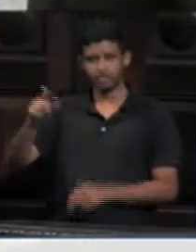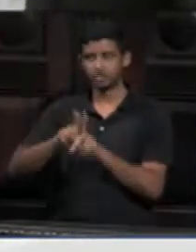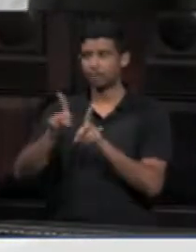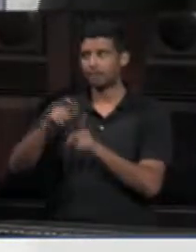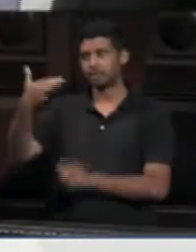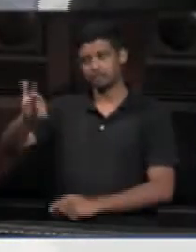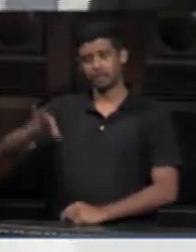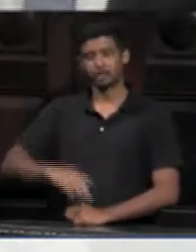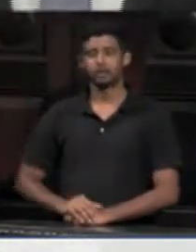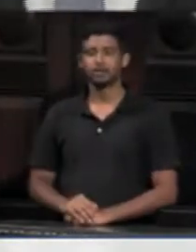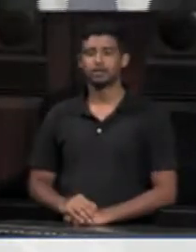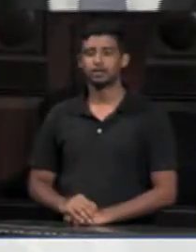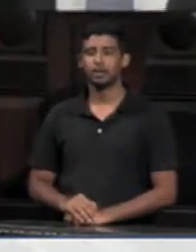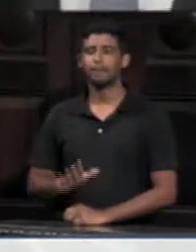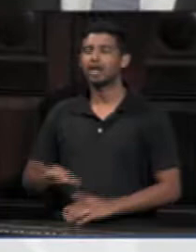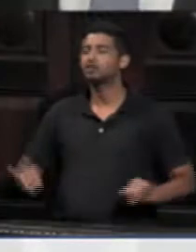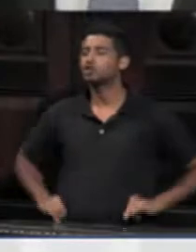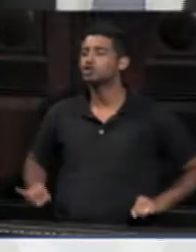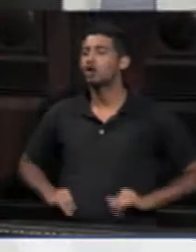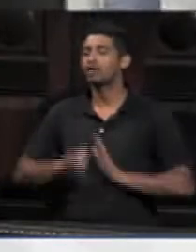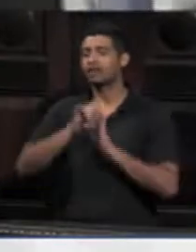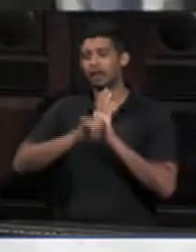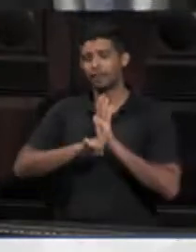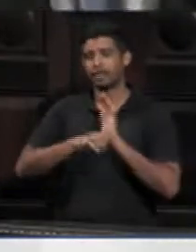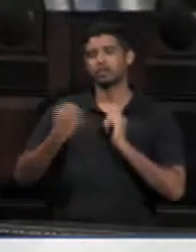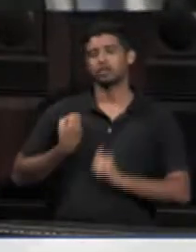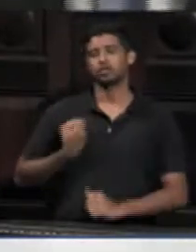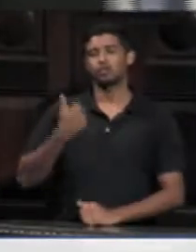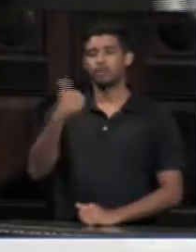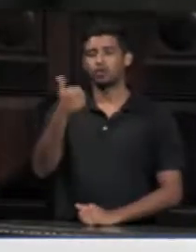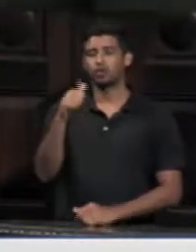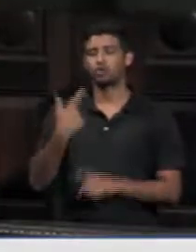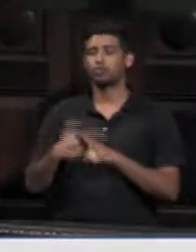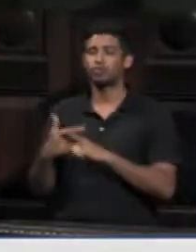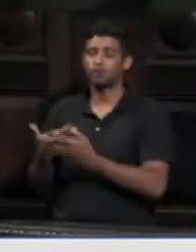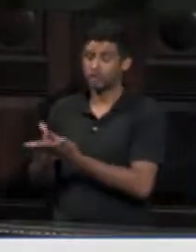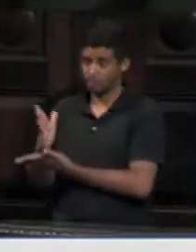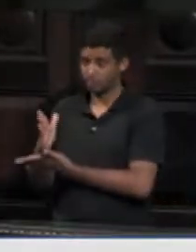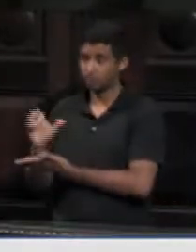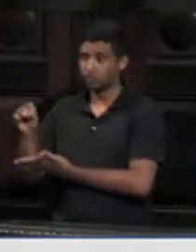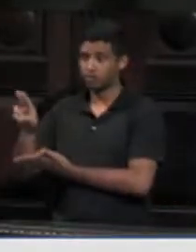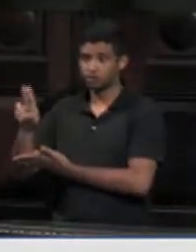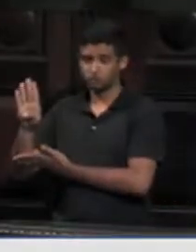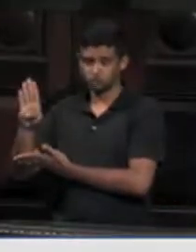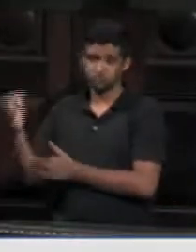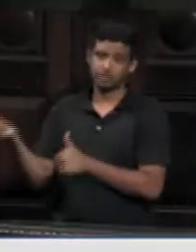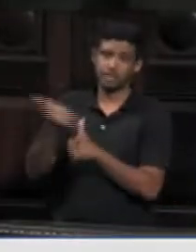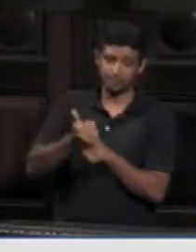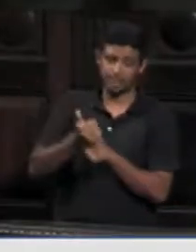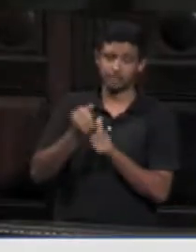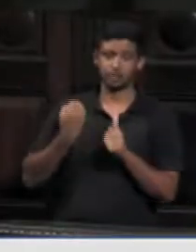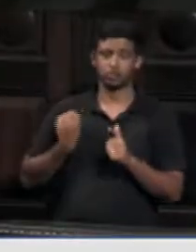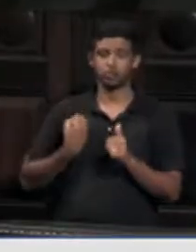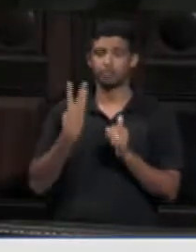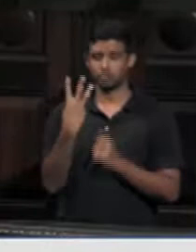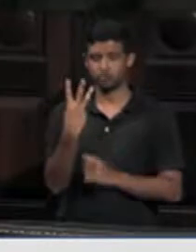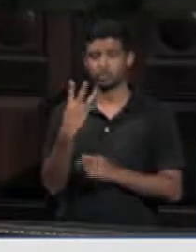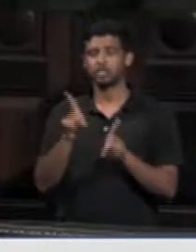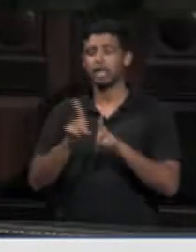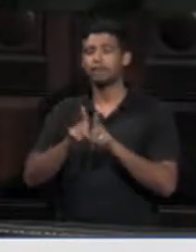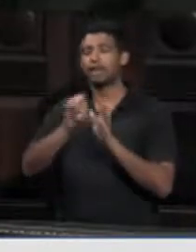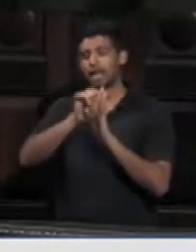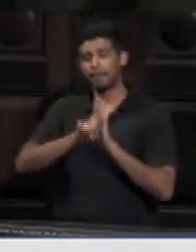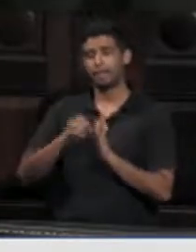10, prejudicada a emenda número 11 pela aprovação com subemenda da emenda número 3 e a emenda número